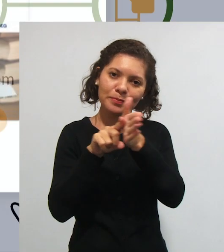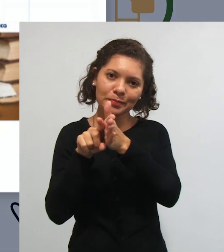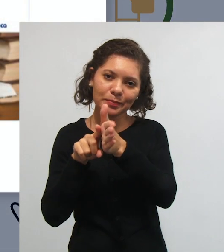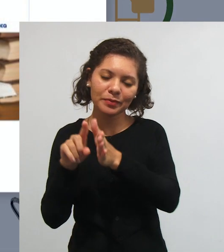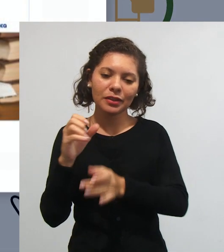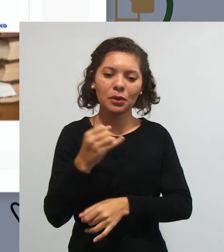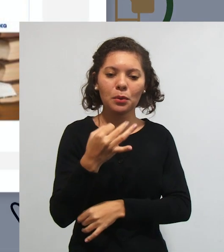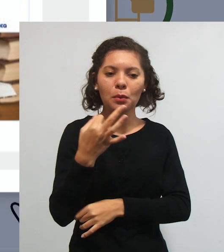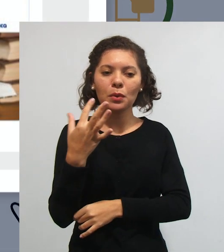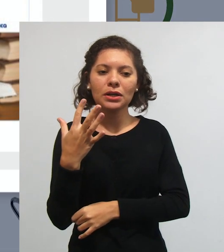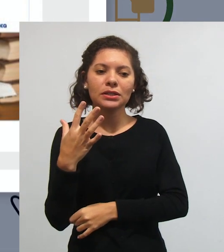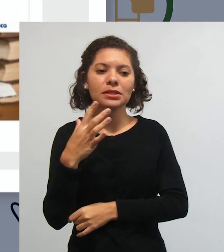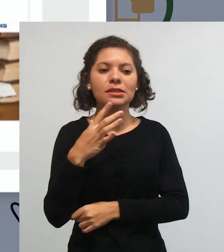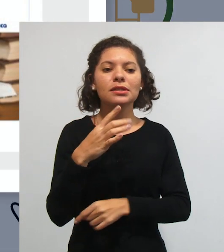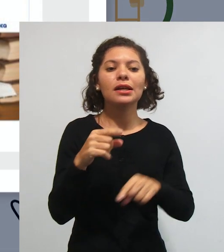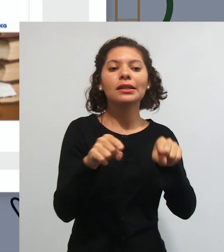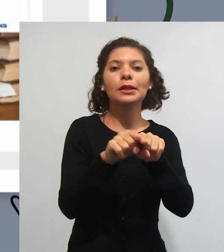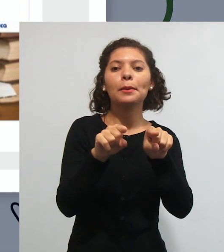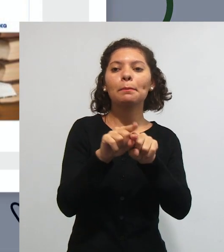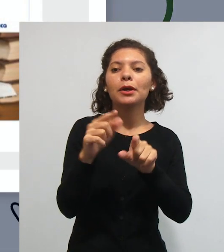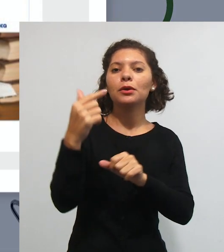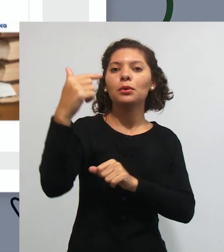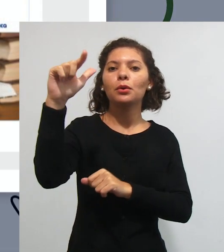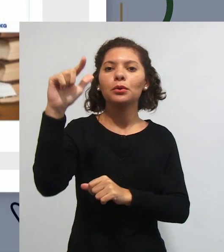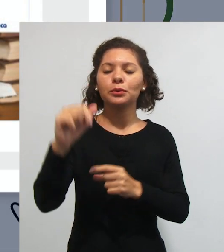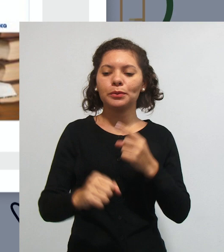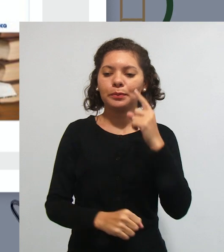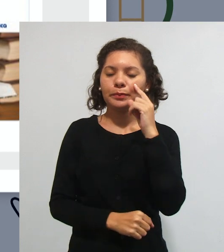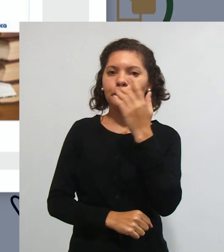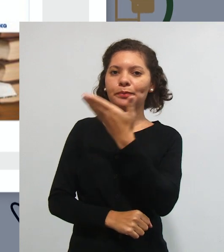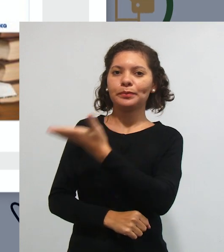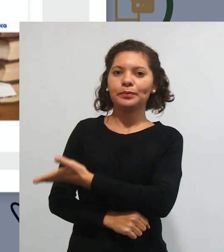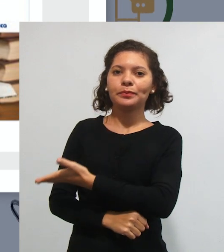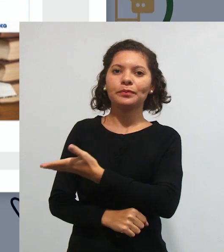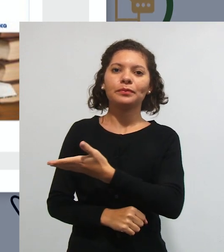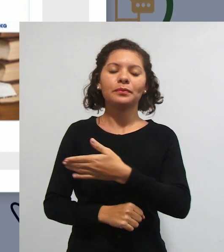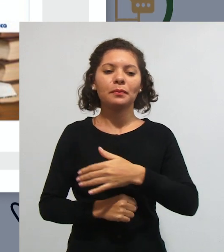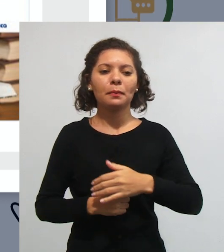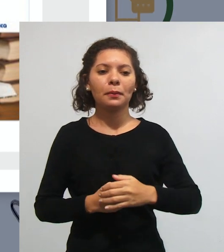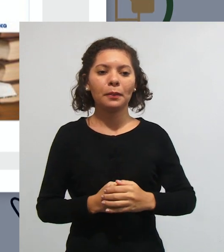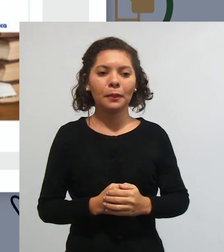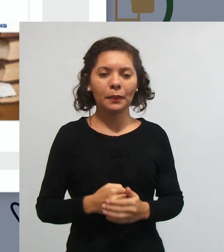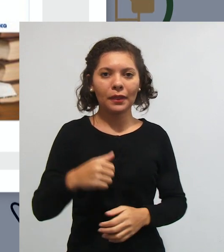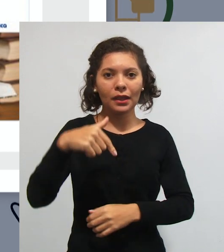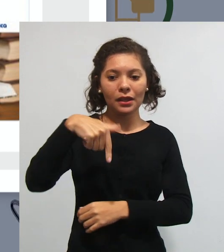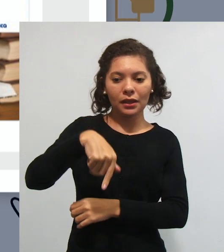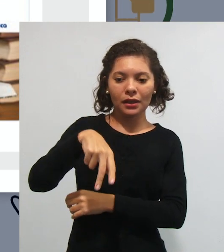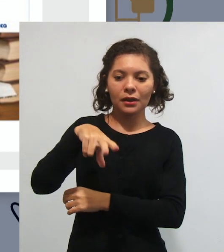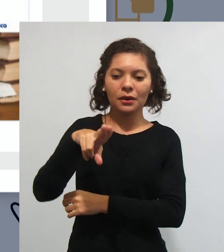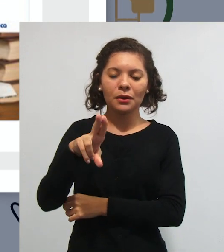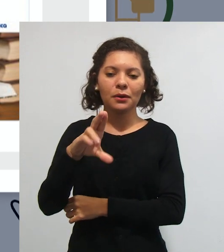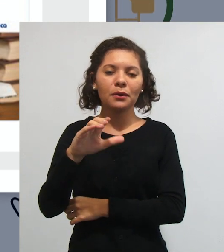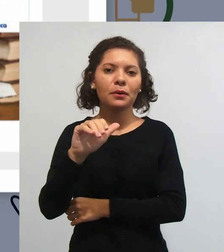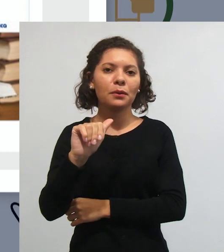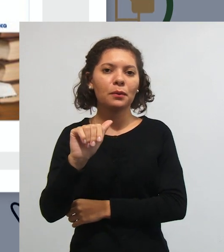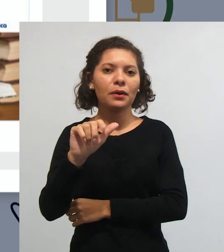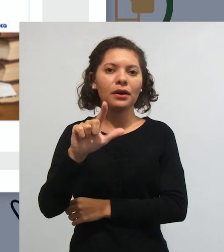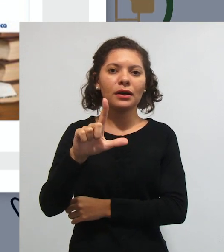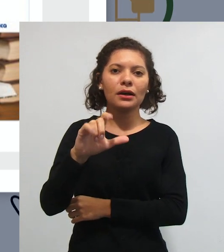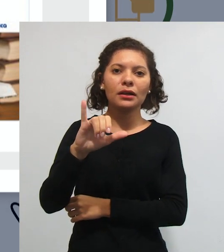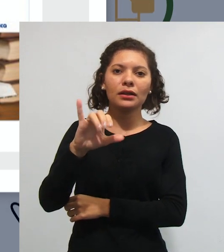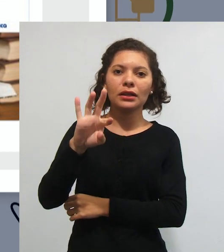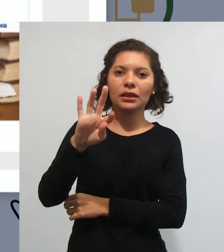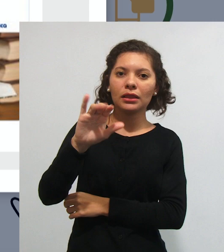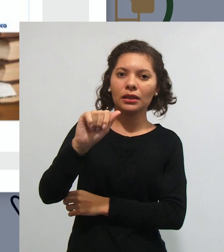uma abordagem da pesquisa qualitativa. Já é uma vertente diferente. Ela vai